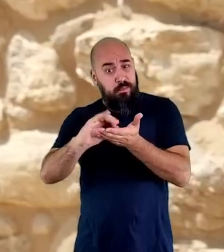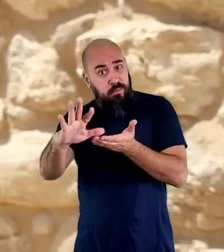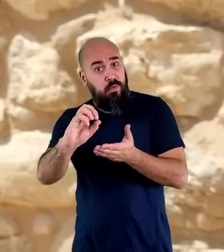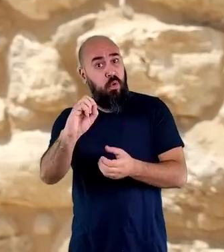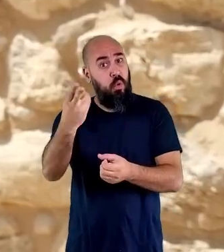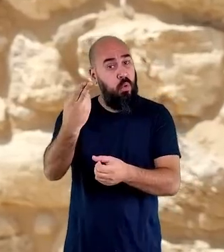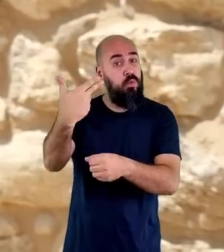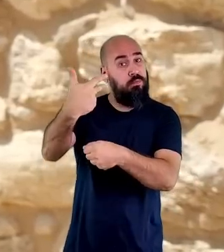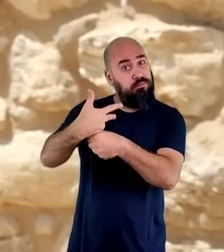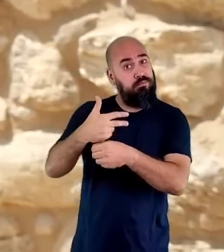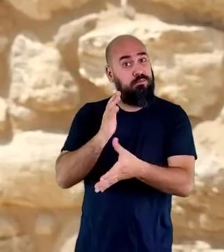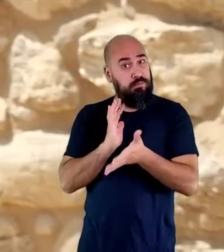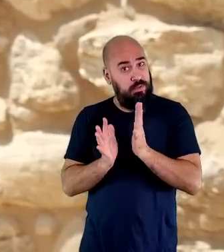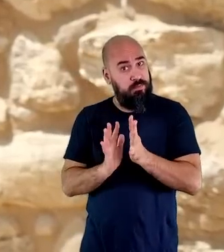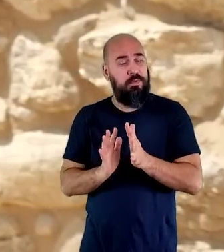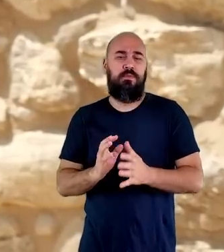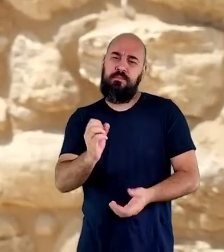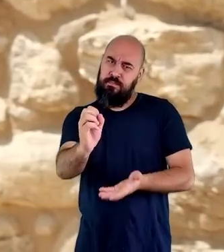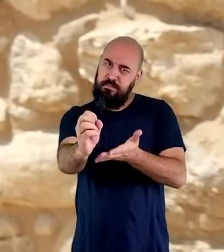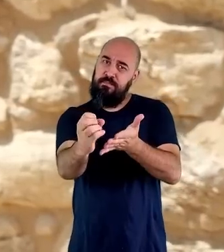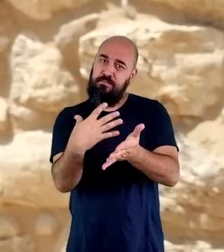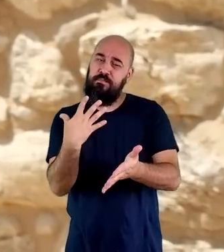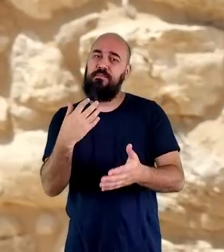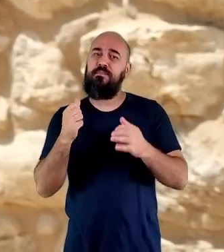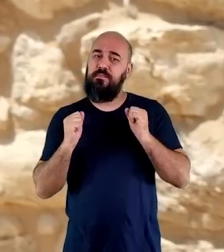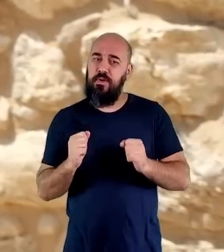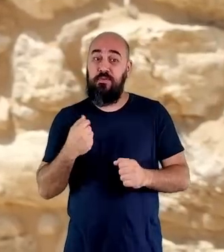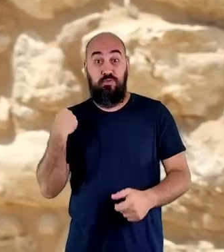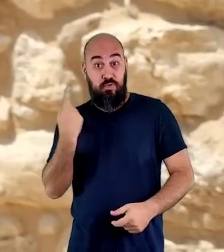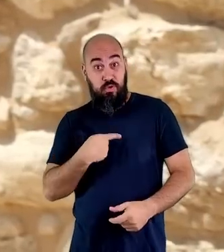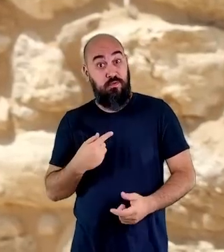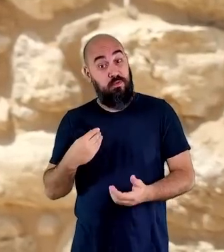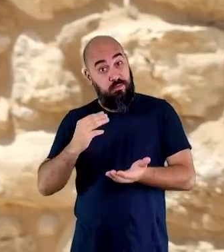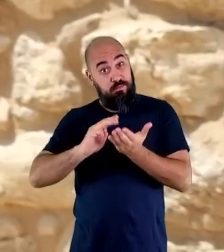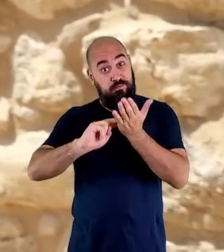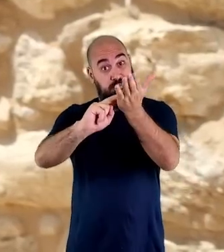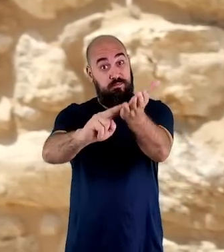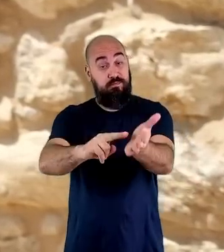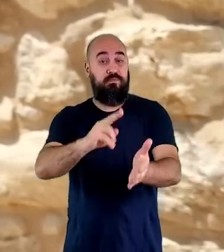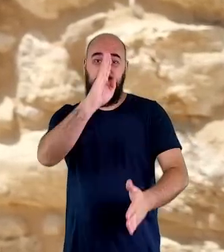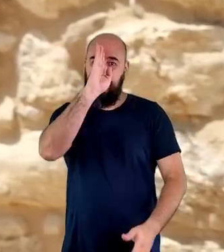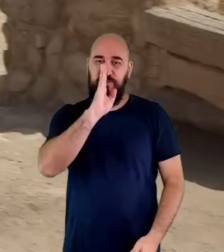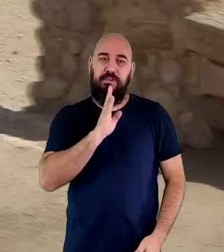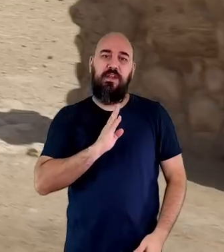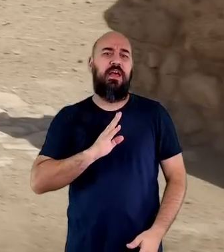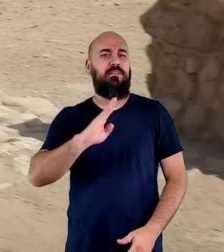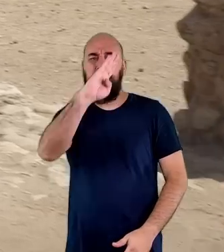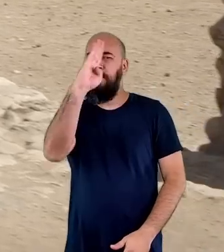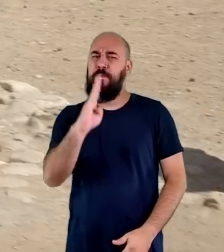mande uma mensagem para a gente e vamos mandar o presente para você em qualquer lugar do nosso país.